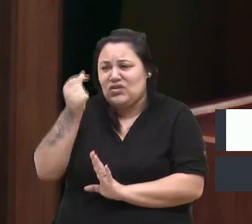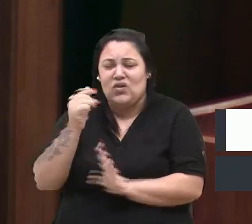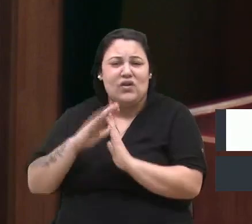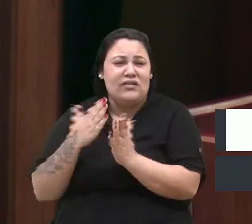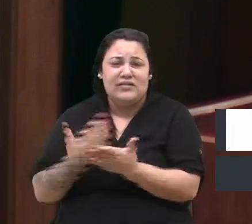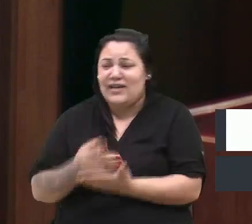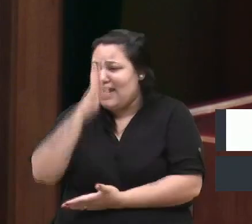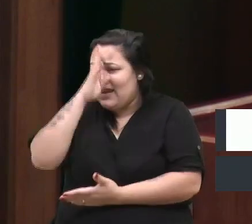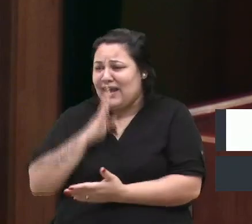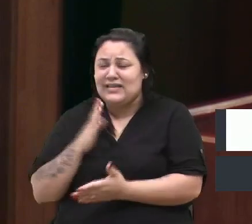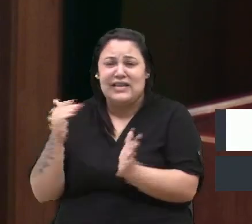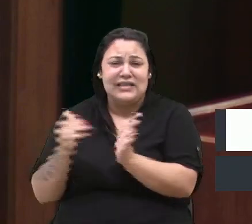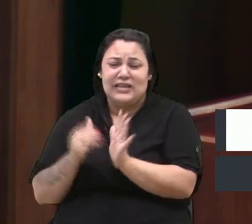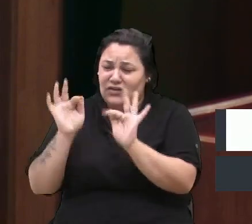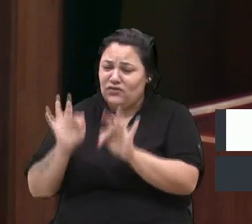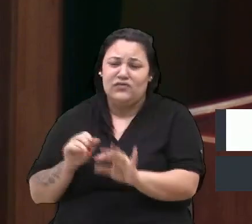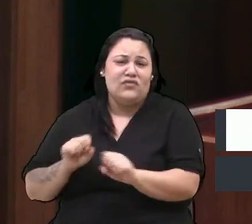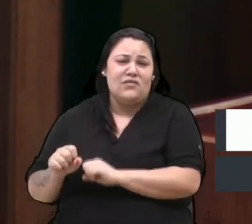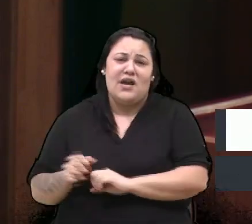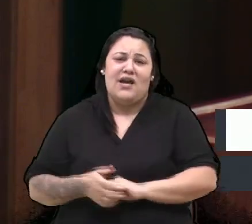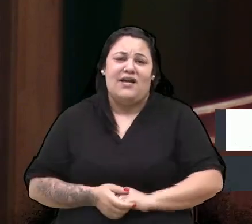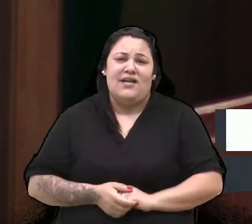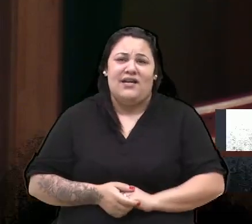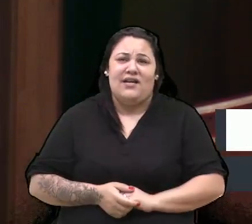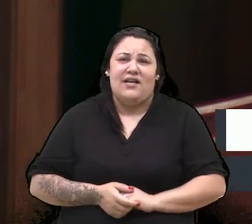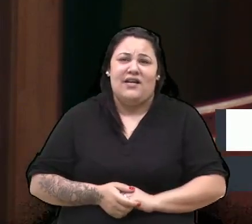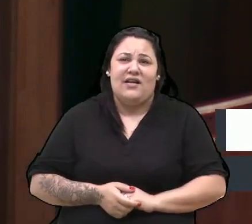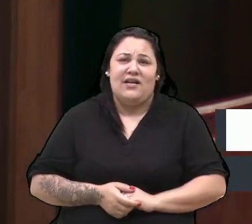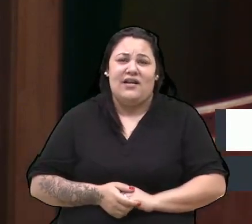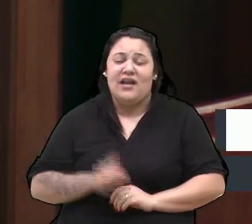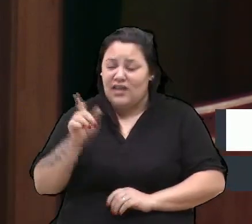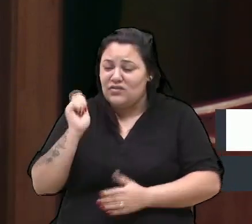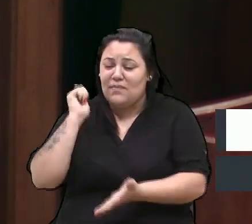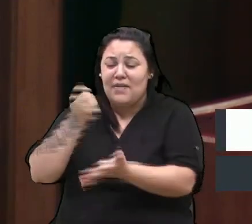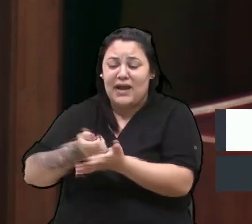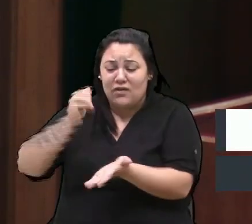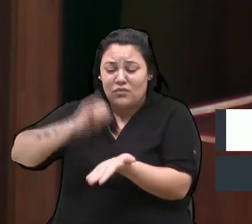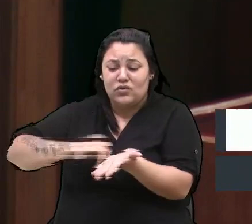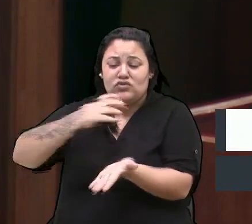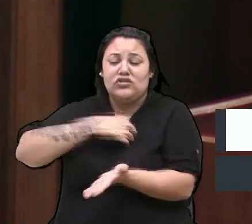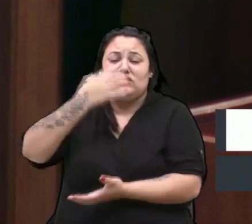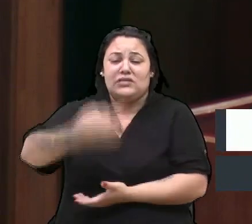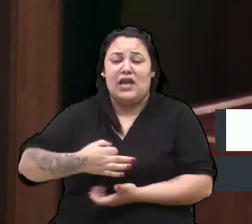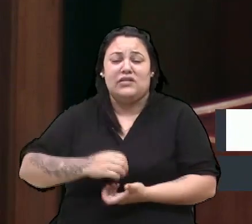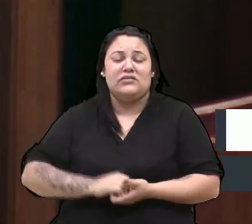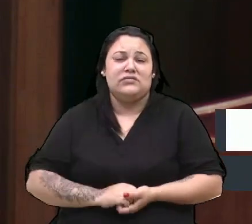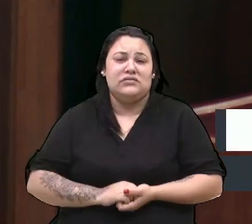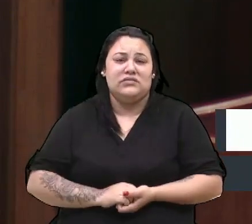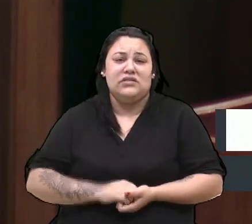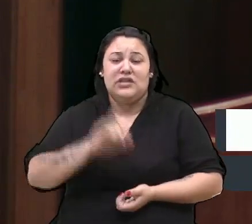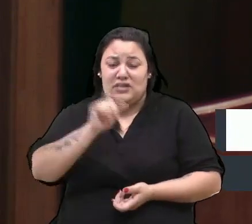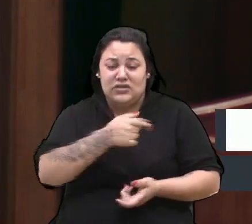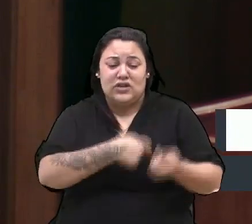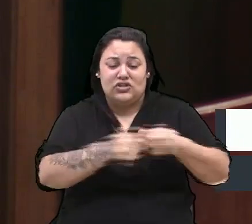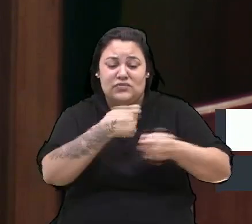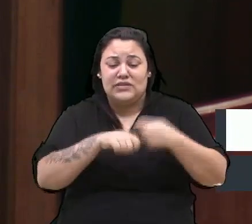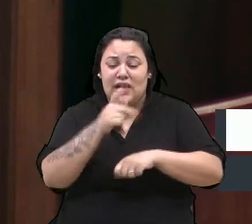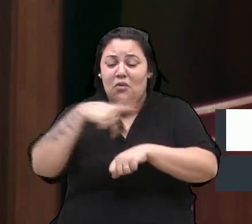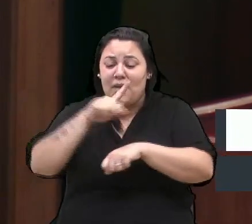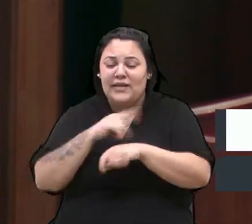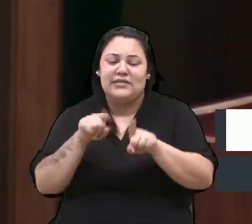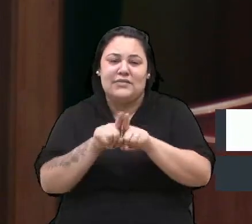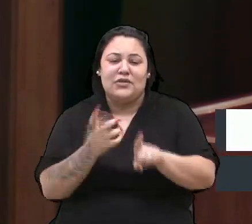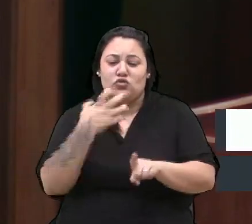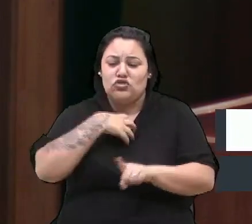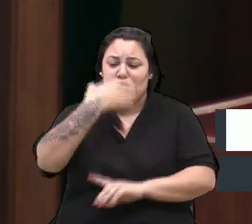filho se formar. E isso é pagar imposto de forma correta. E isso é administrar um país